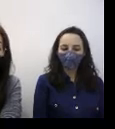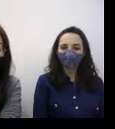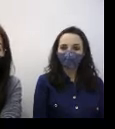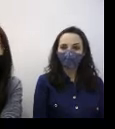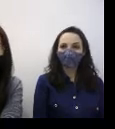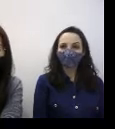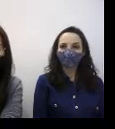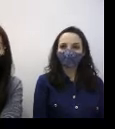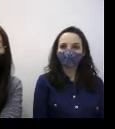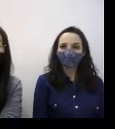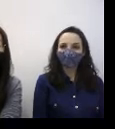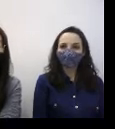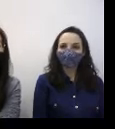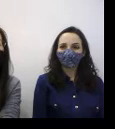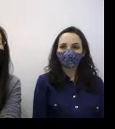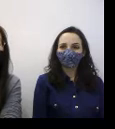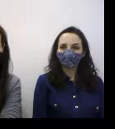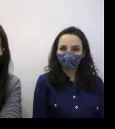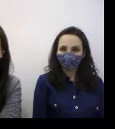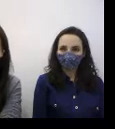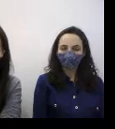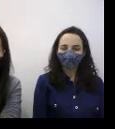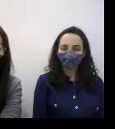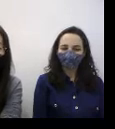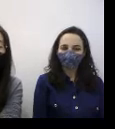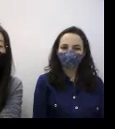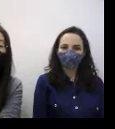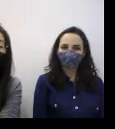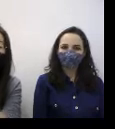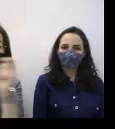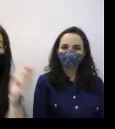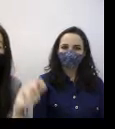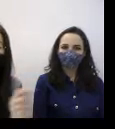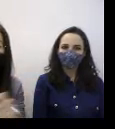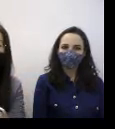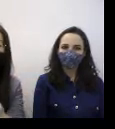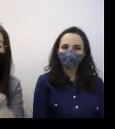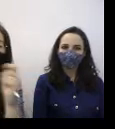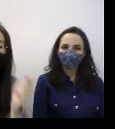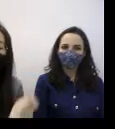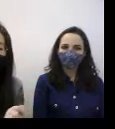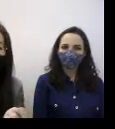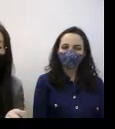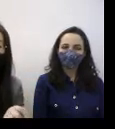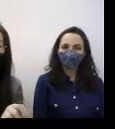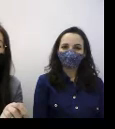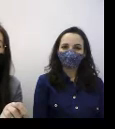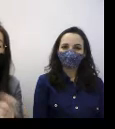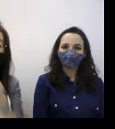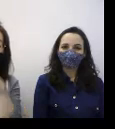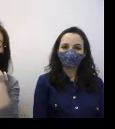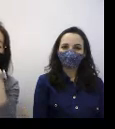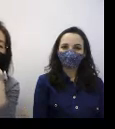compra pronto no mercado, que a gente desembala, né? Que a gente abre o pacotinho, abre a embalagem